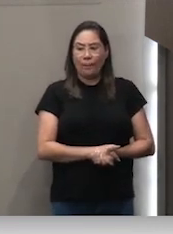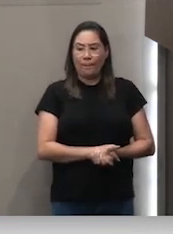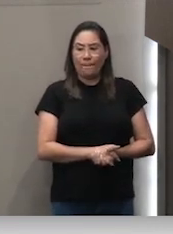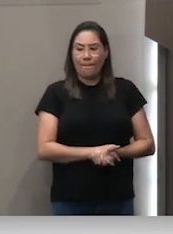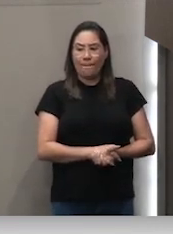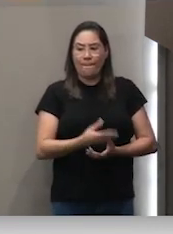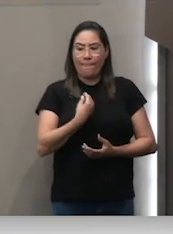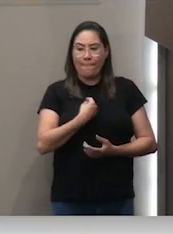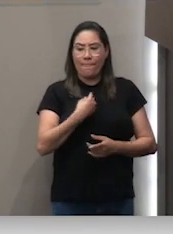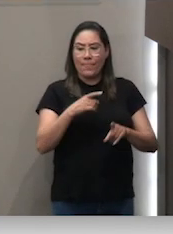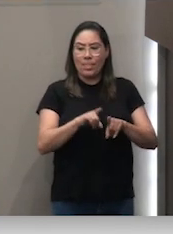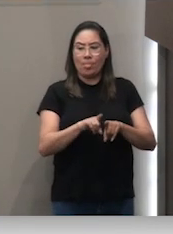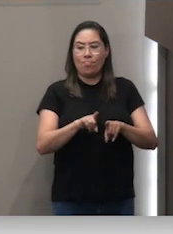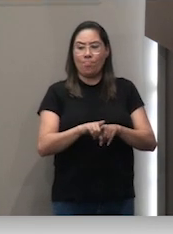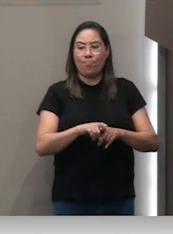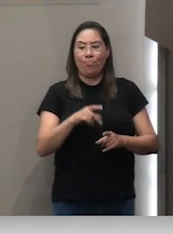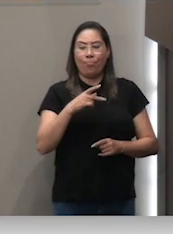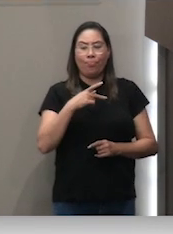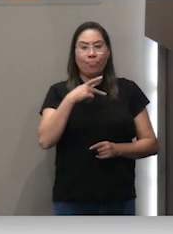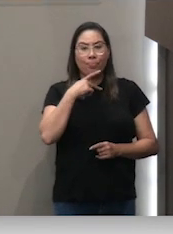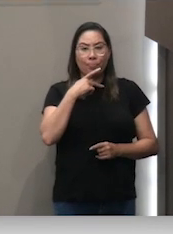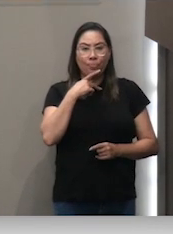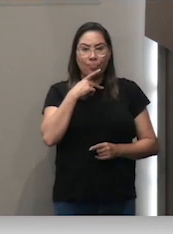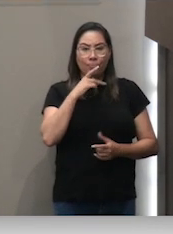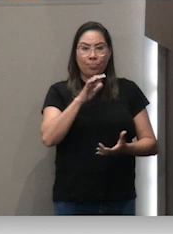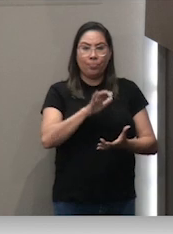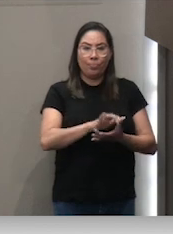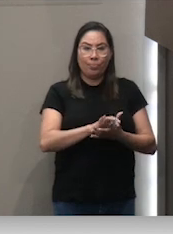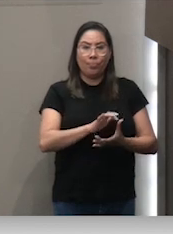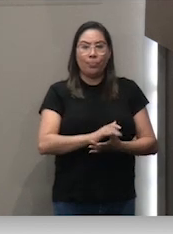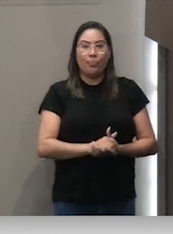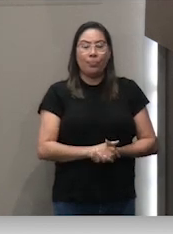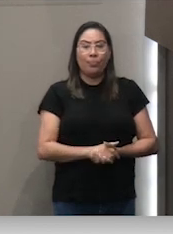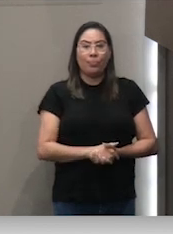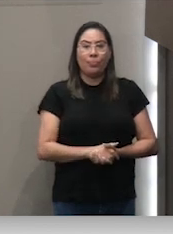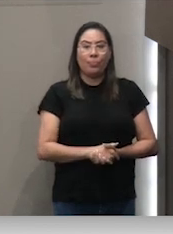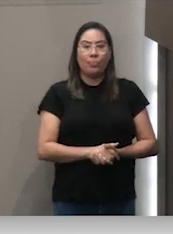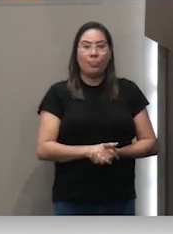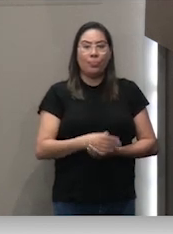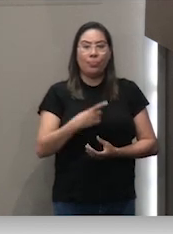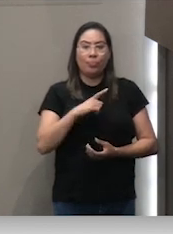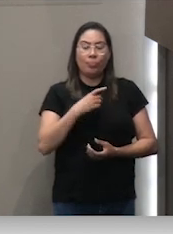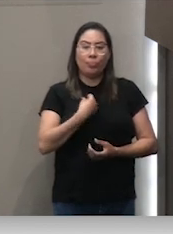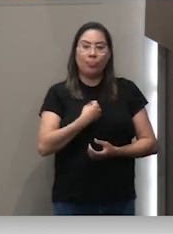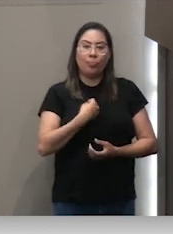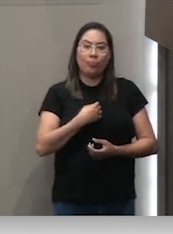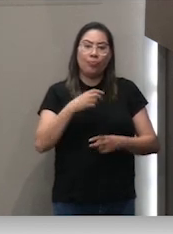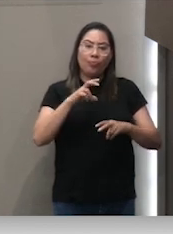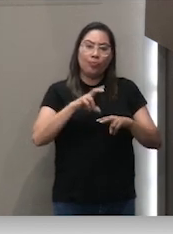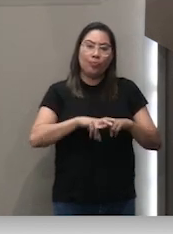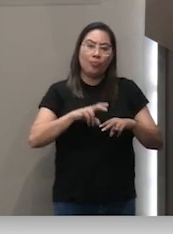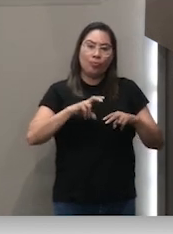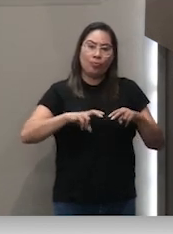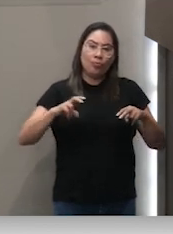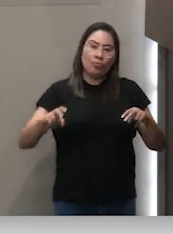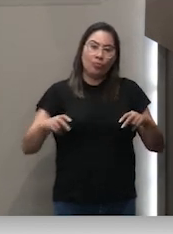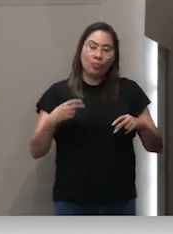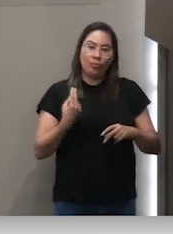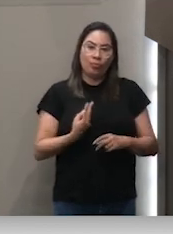Estava lá o prefeito Pedro Almeida, sua esposa... Eu tive a honra de estar sentado ao lado dos